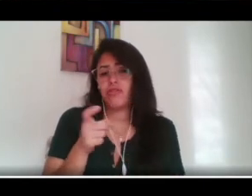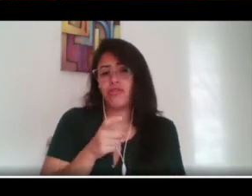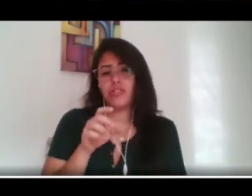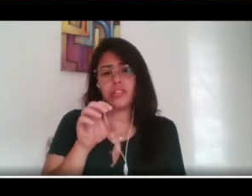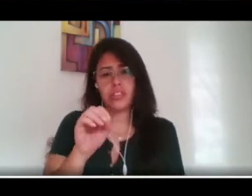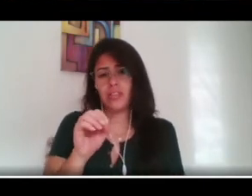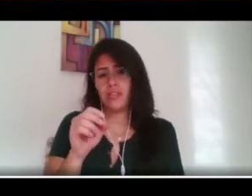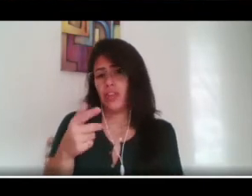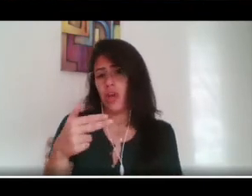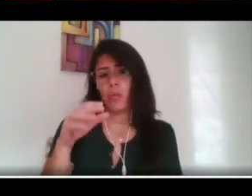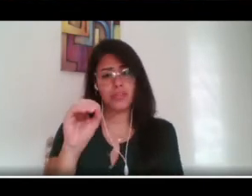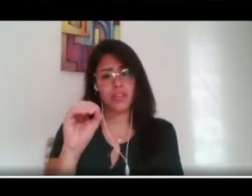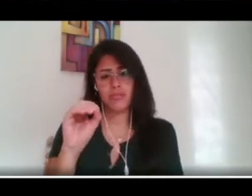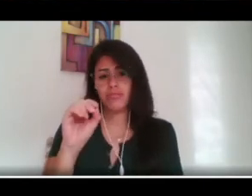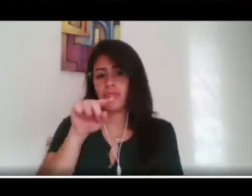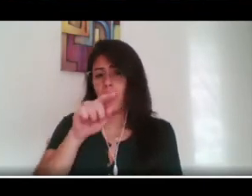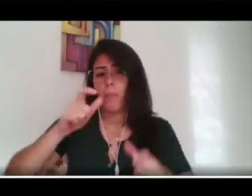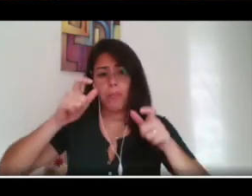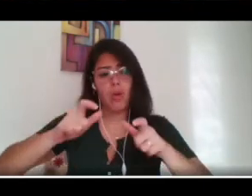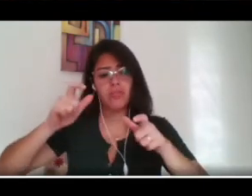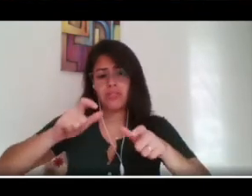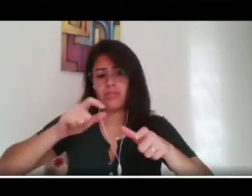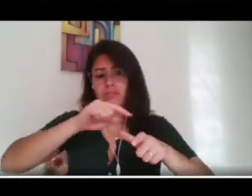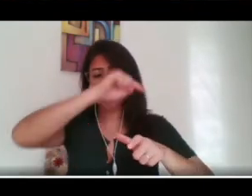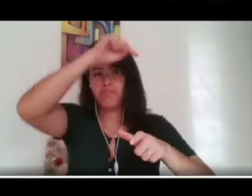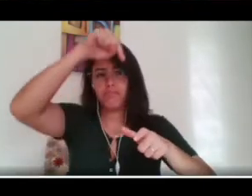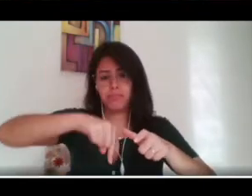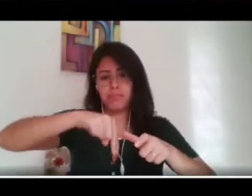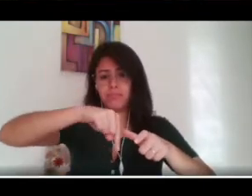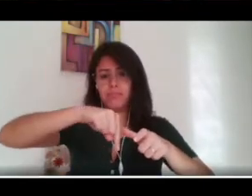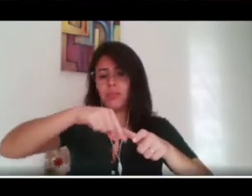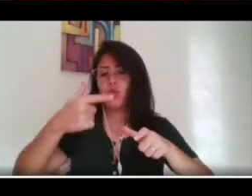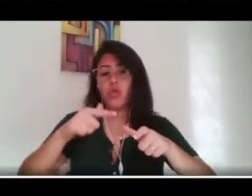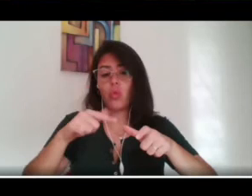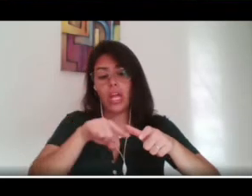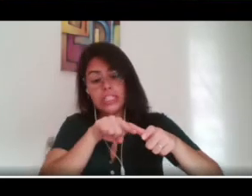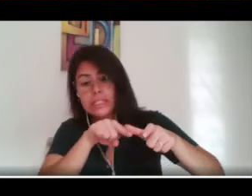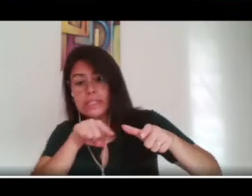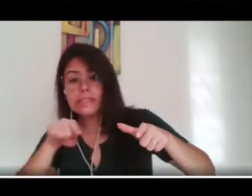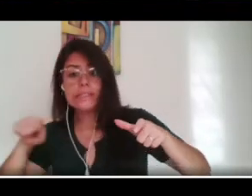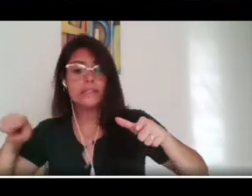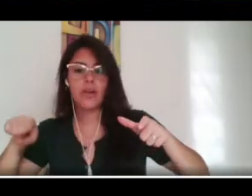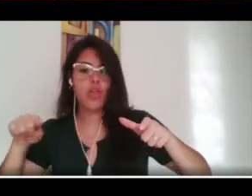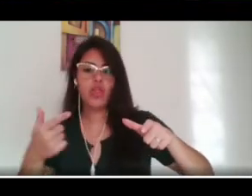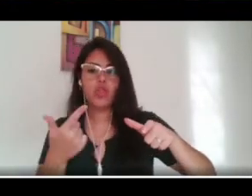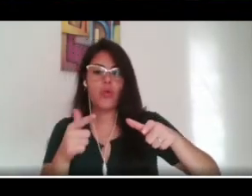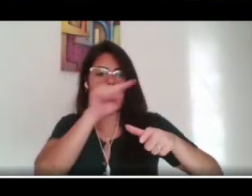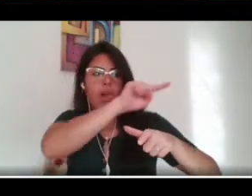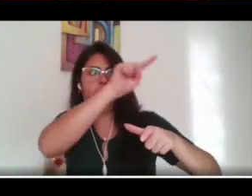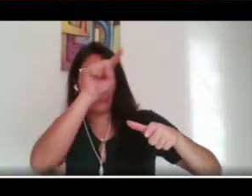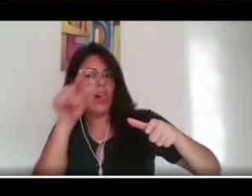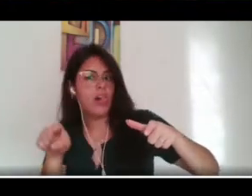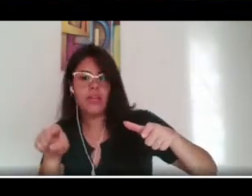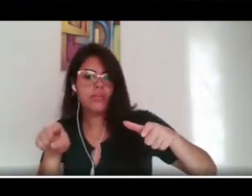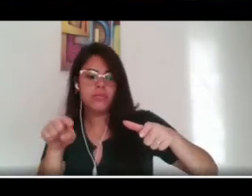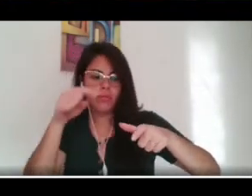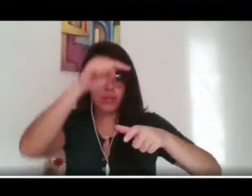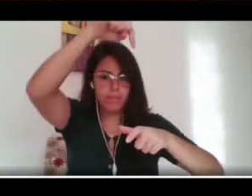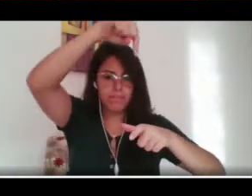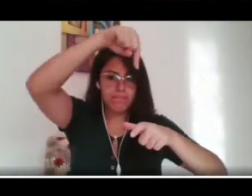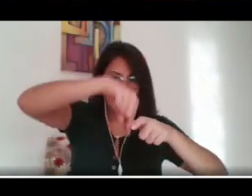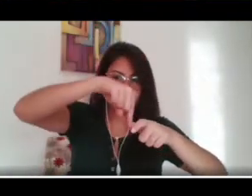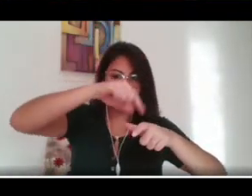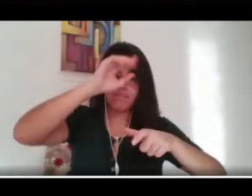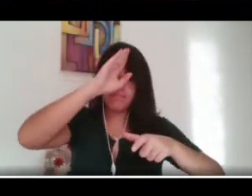vai ter movimento em X, né? Então, isso aqui é para o grilo C. Agora, para o grilo M, você tem a